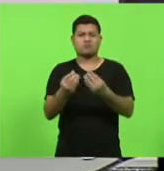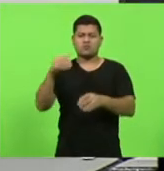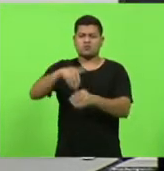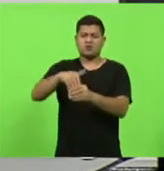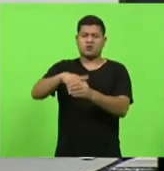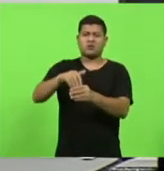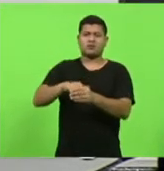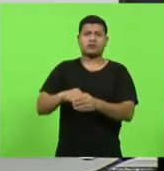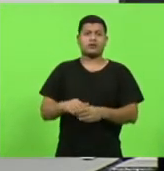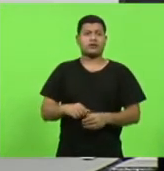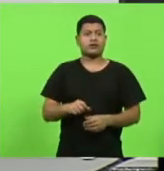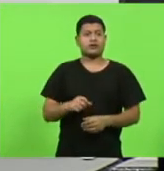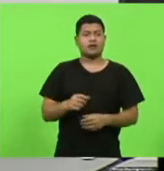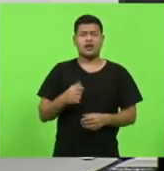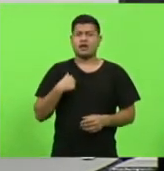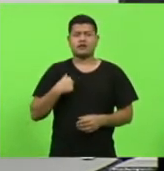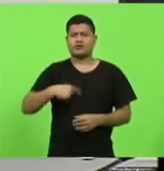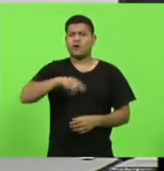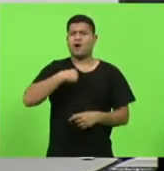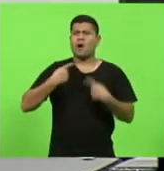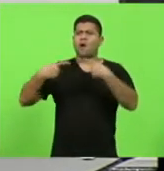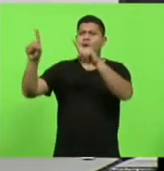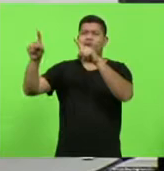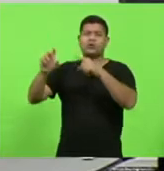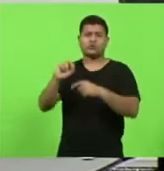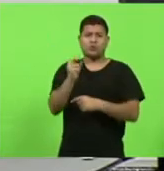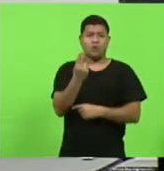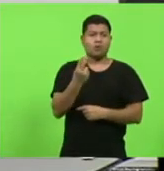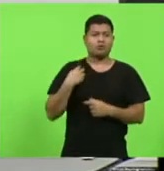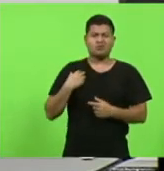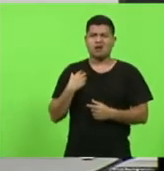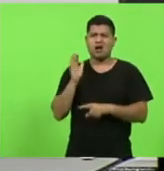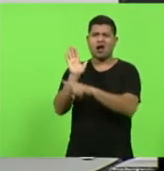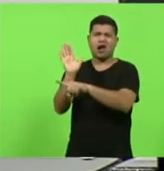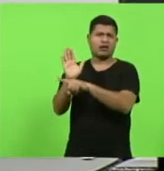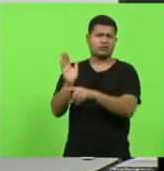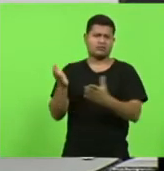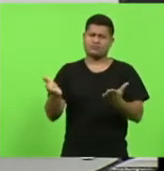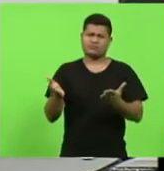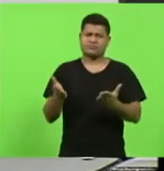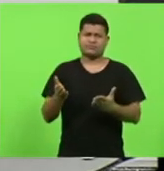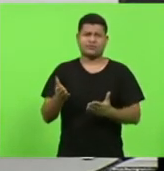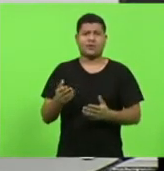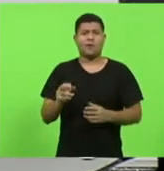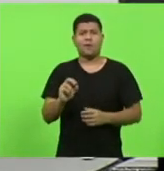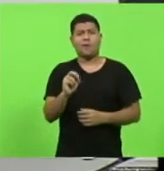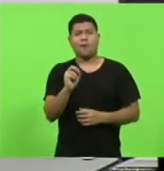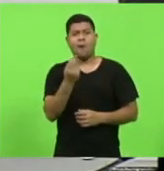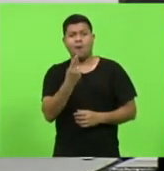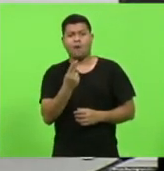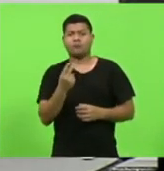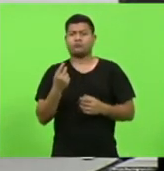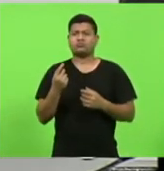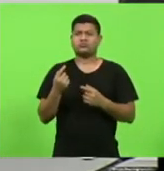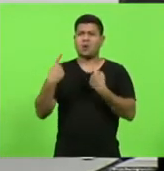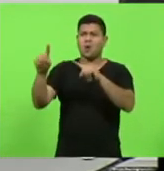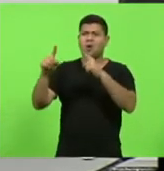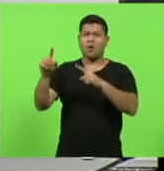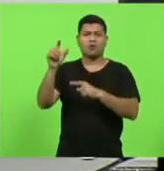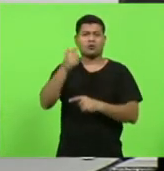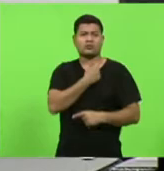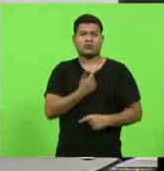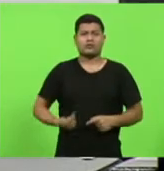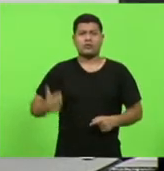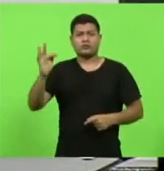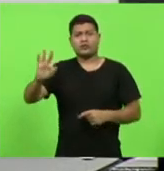questão de ser a favor ou contra o Bolsonaro, ser a favor ou contra o governo federal, se tu